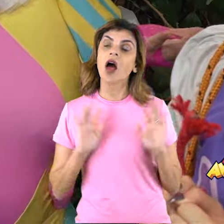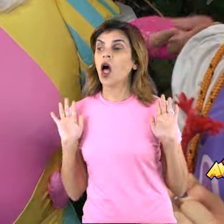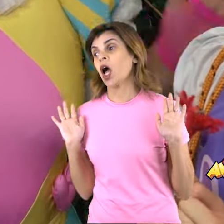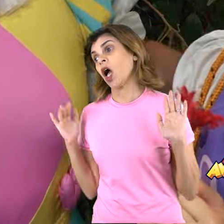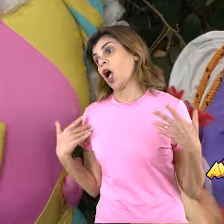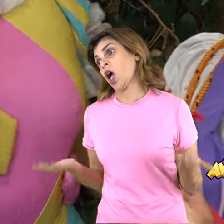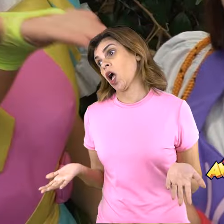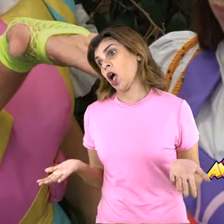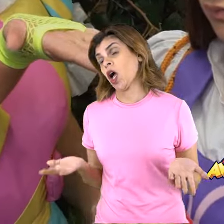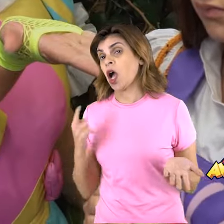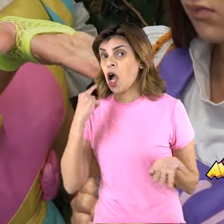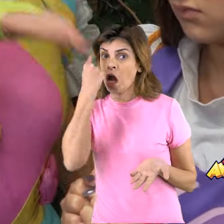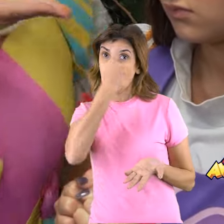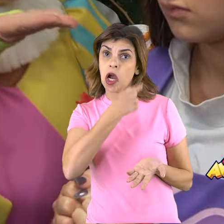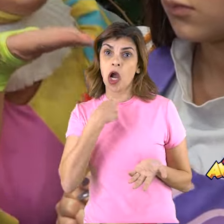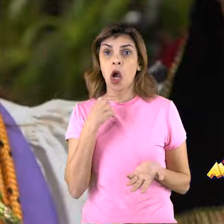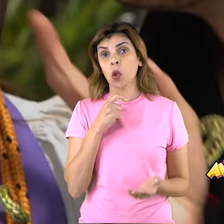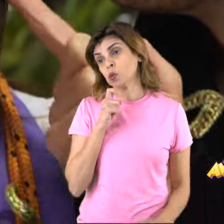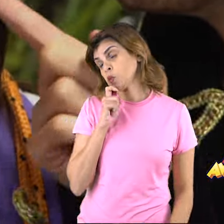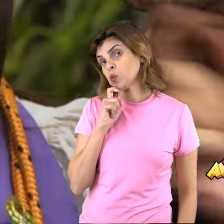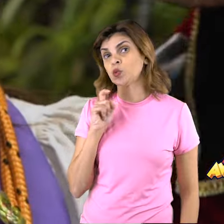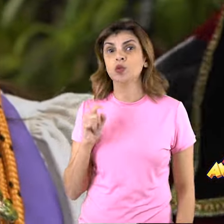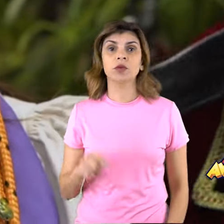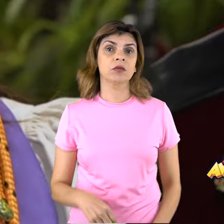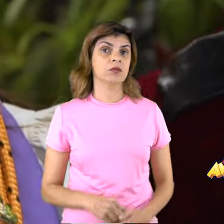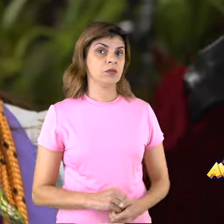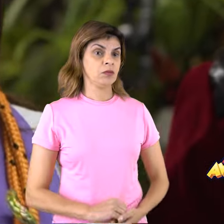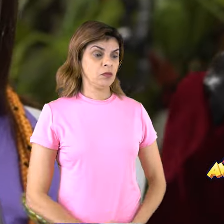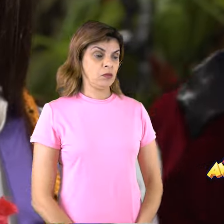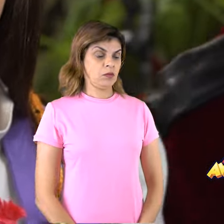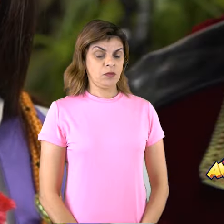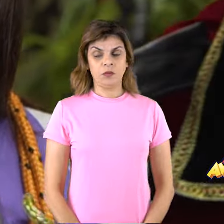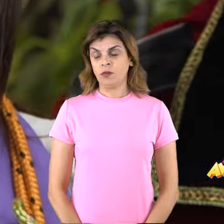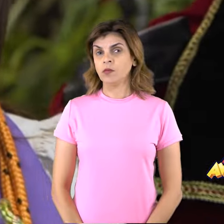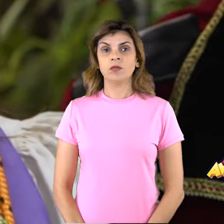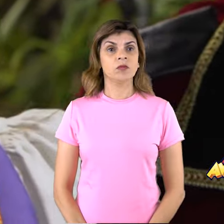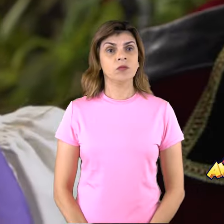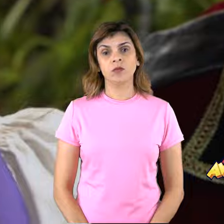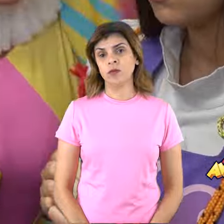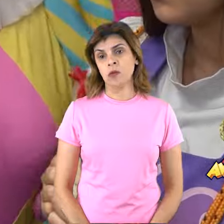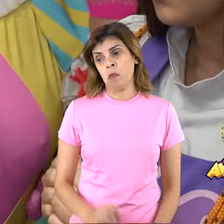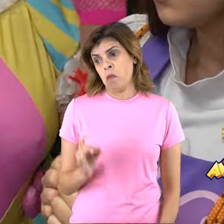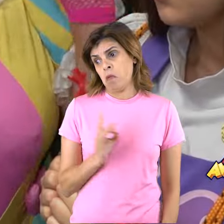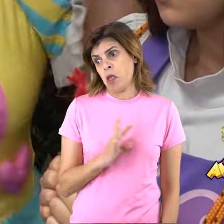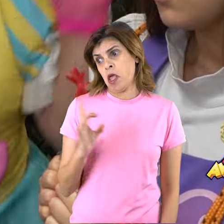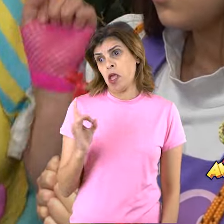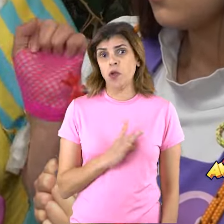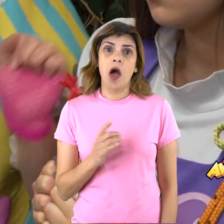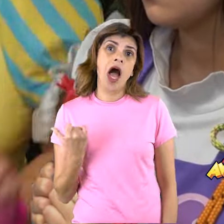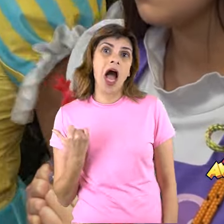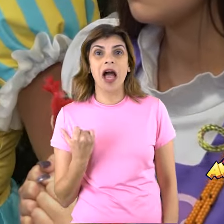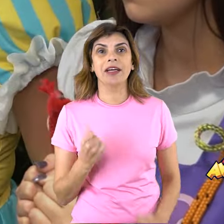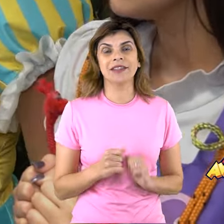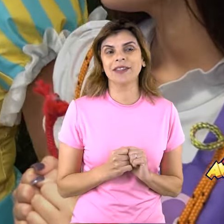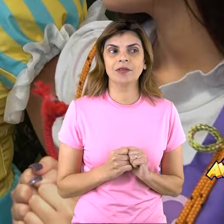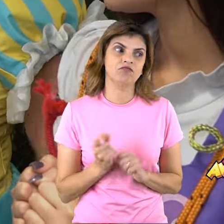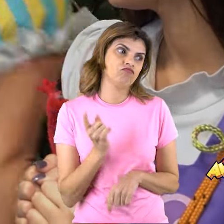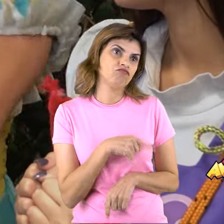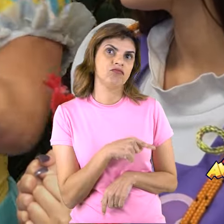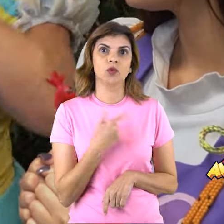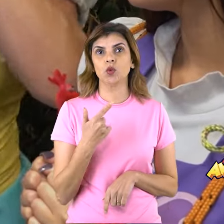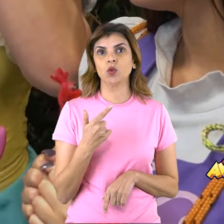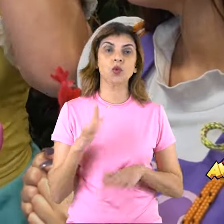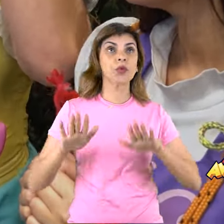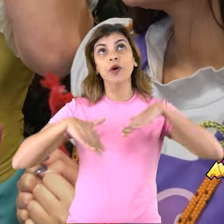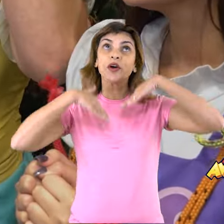olha só a carinha dela está morrendo de medo não tem mais